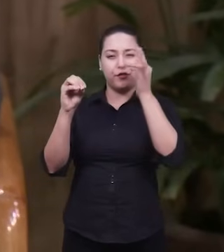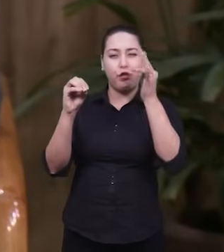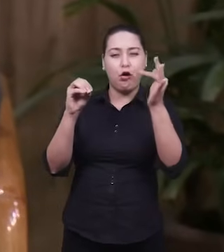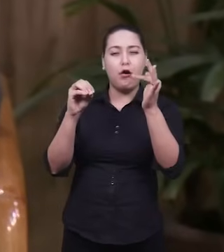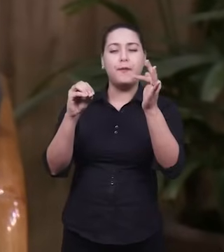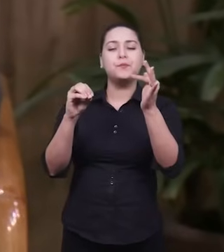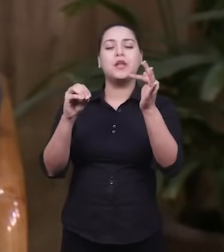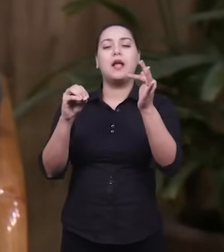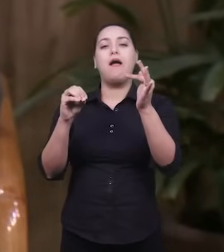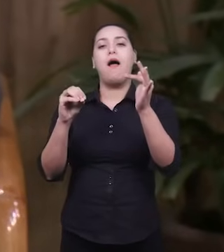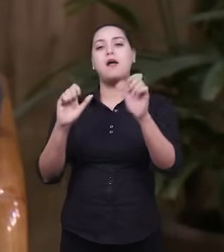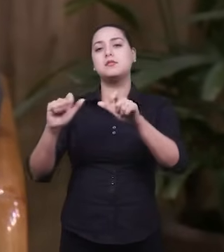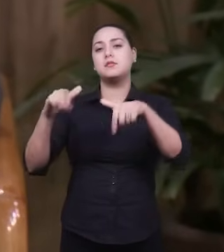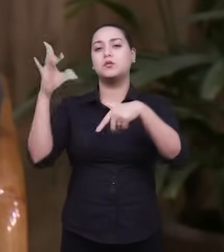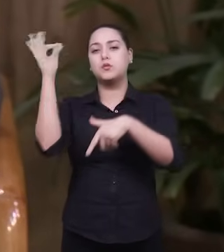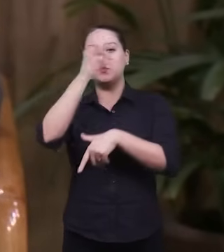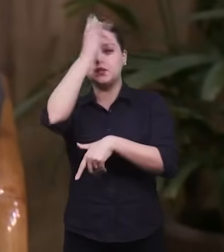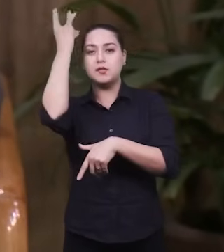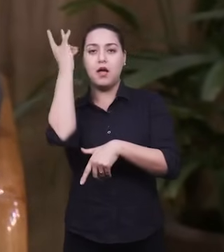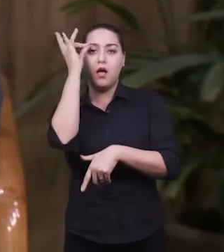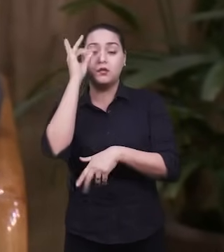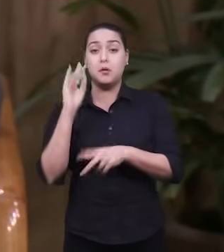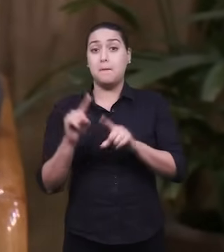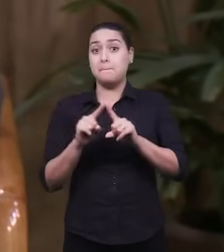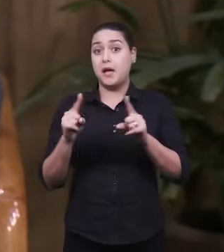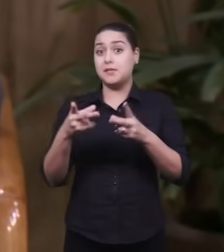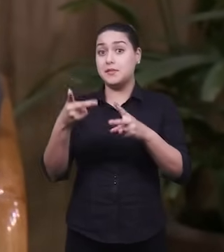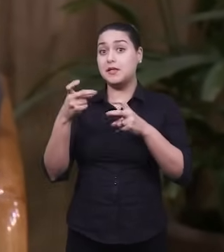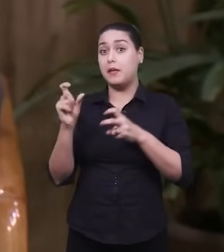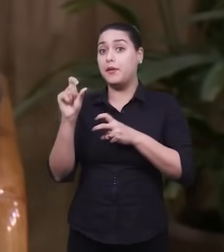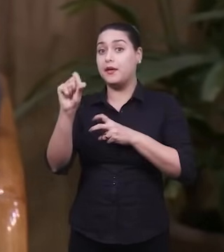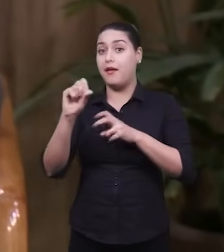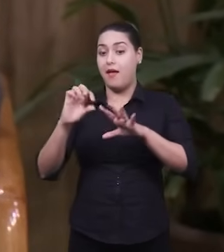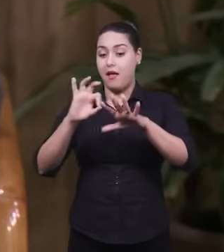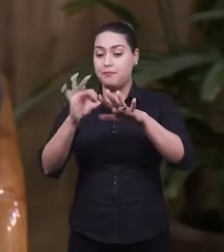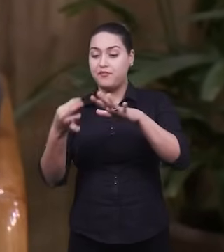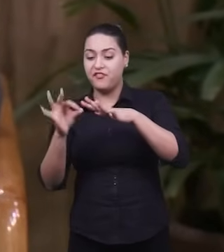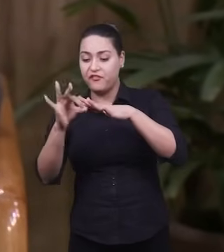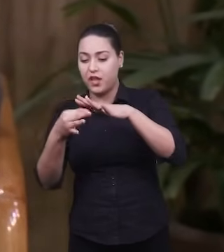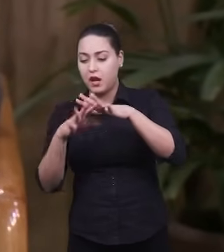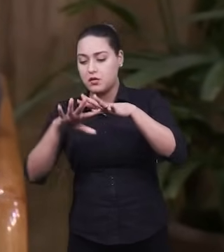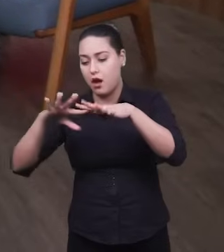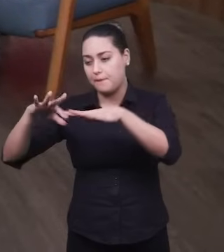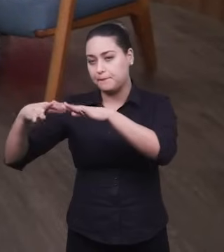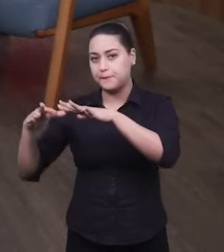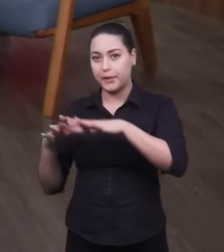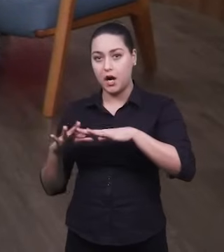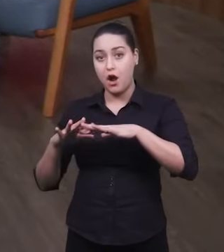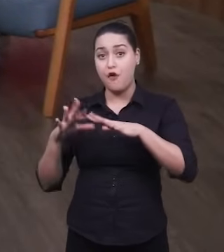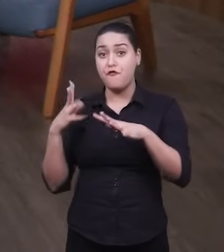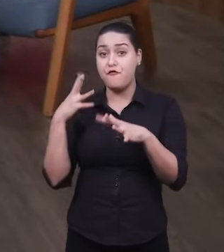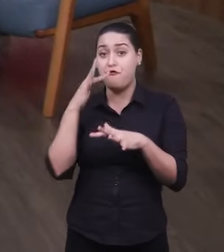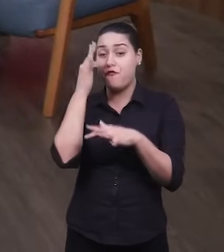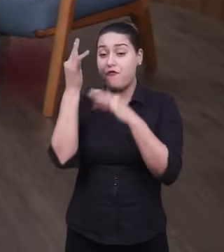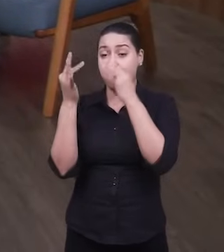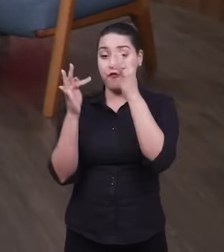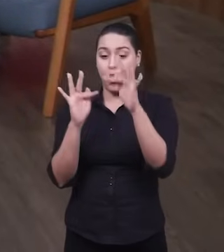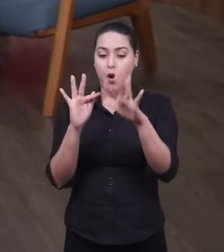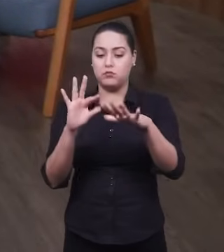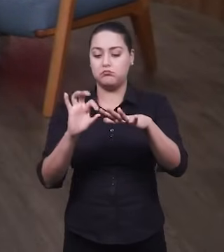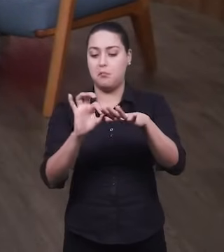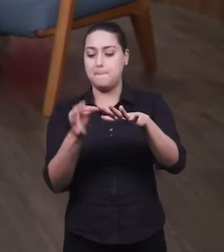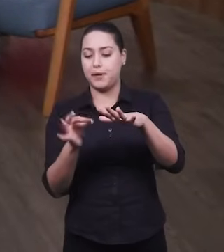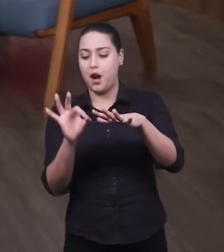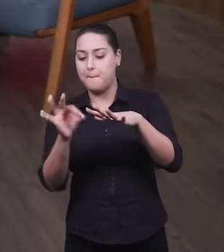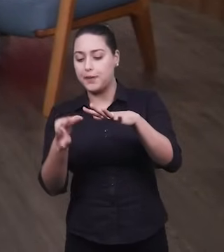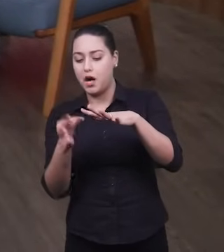igreja, da ação do Espírito Santo, mas há uma constatação: a vinha está em flor. Glória a Deus. Você viu a vinha, ela tá em flor, ela